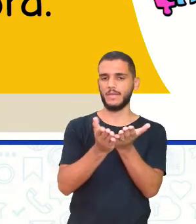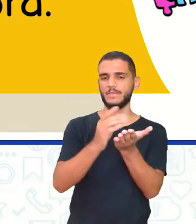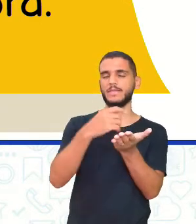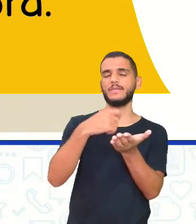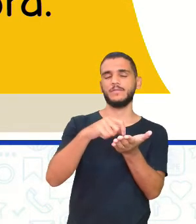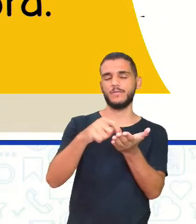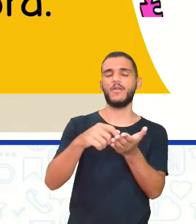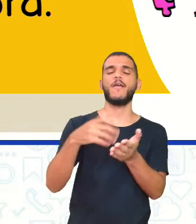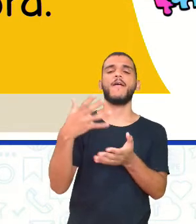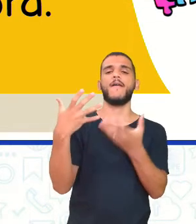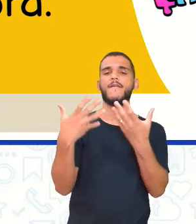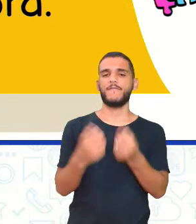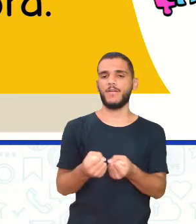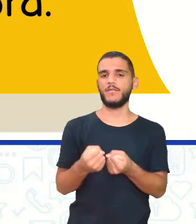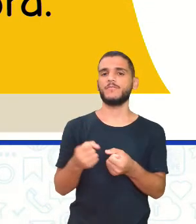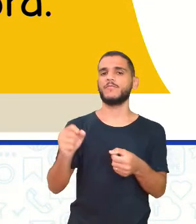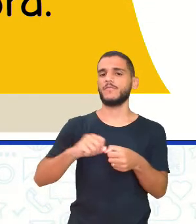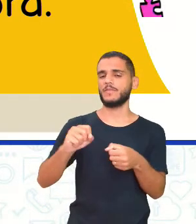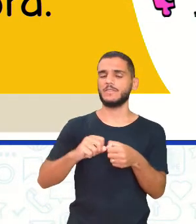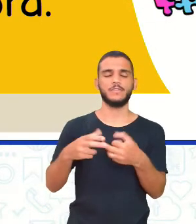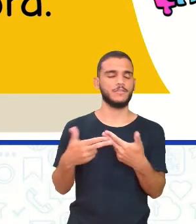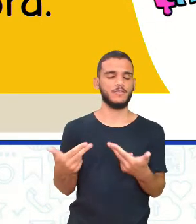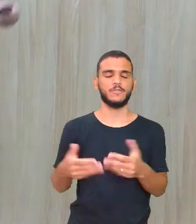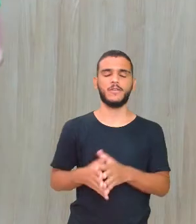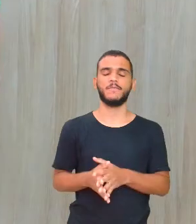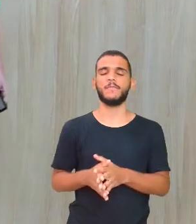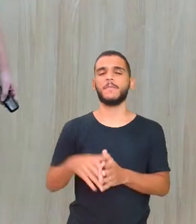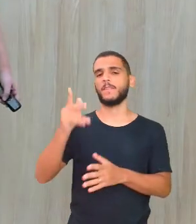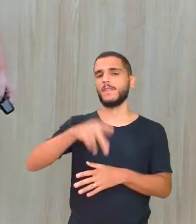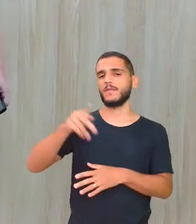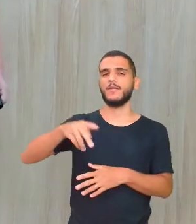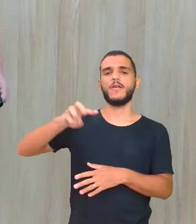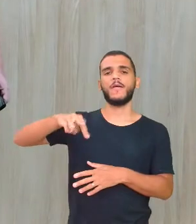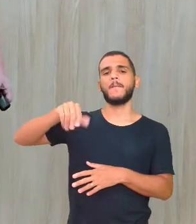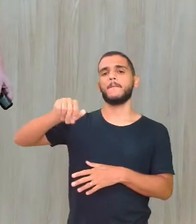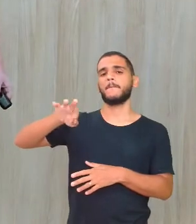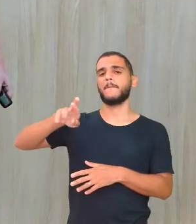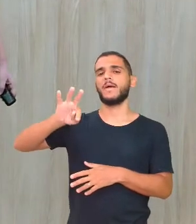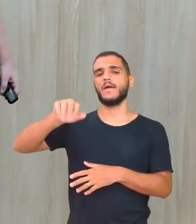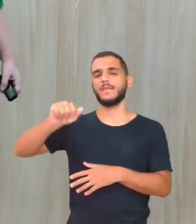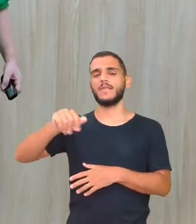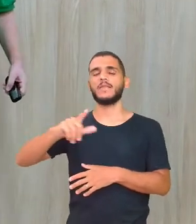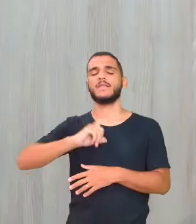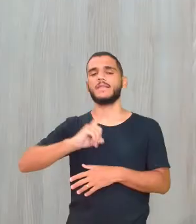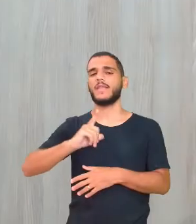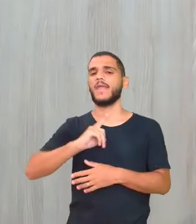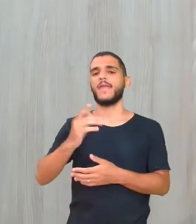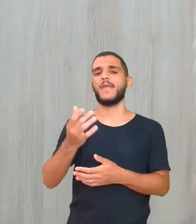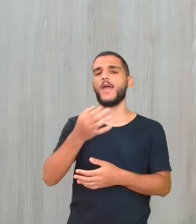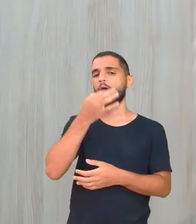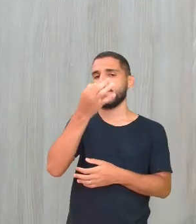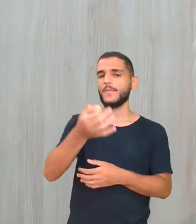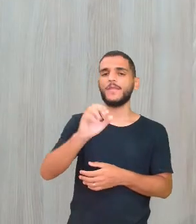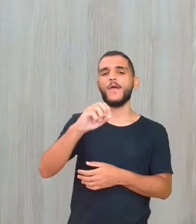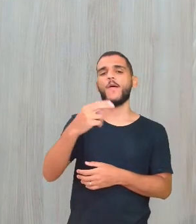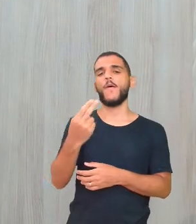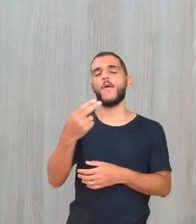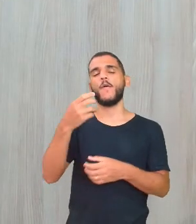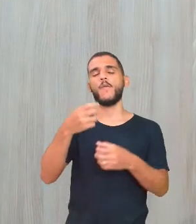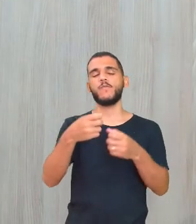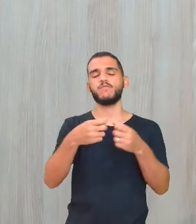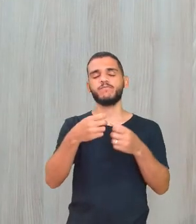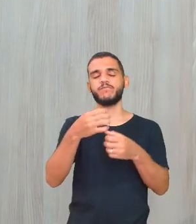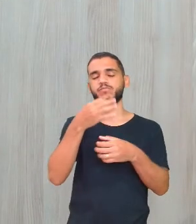e mãos à obra. Marta, quer fazer alguma observação ou tem algum comentário aí dos alunos? Por enquanto não, mas fazer